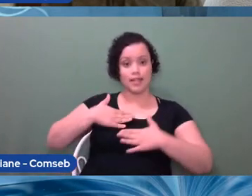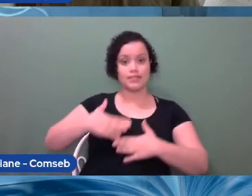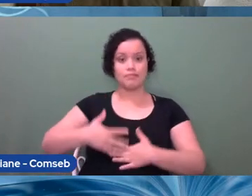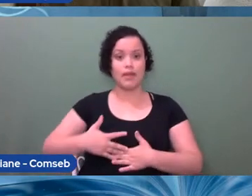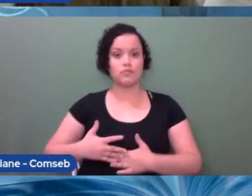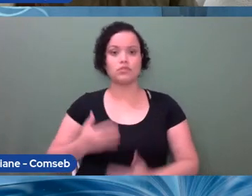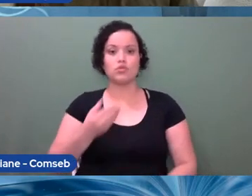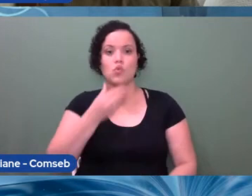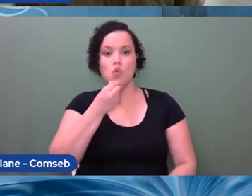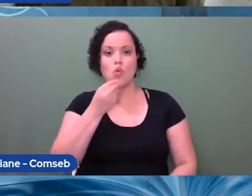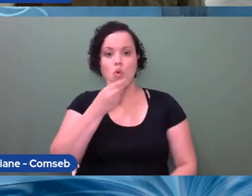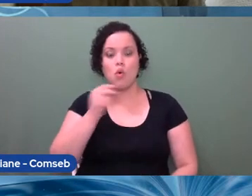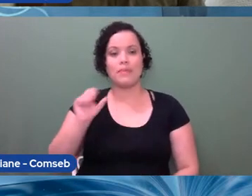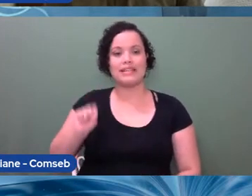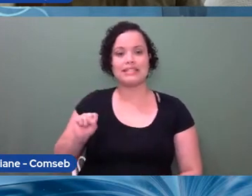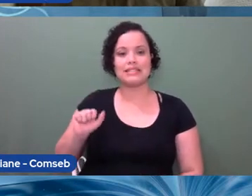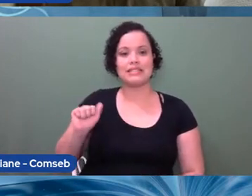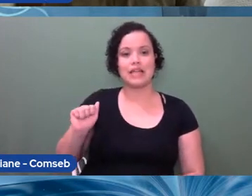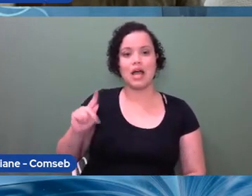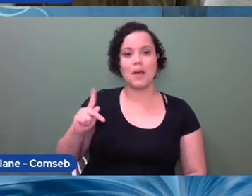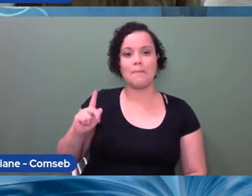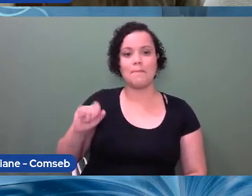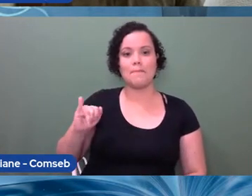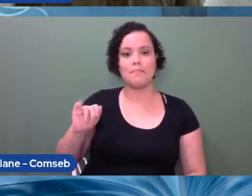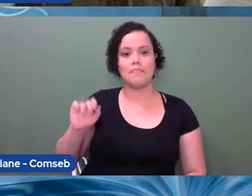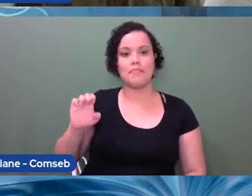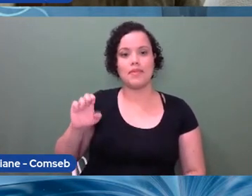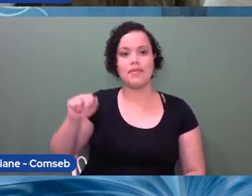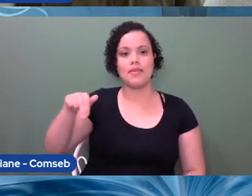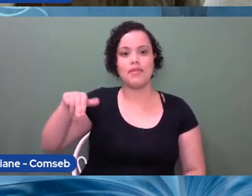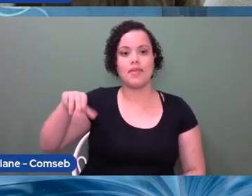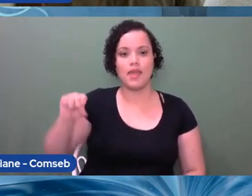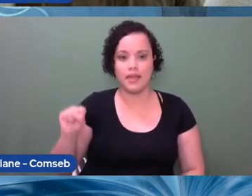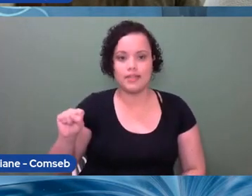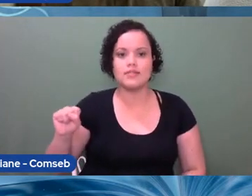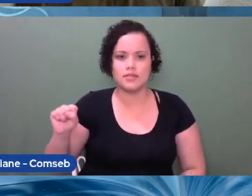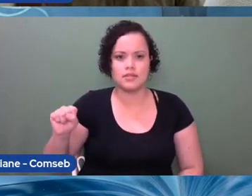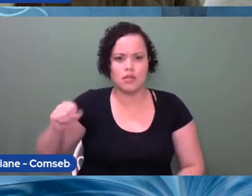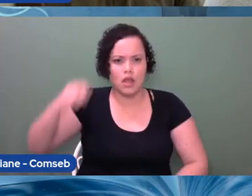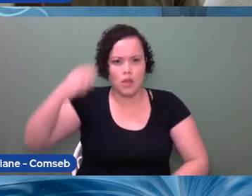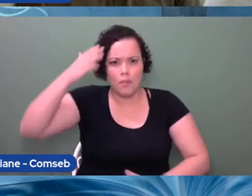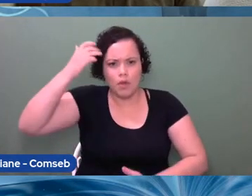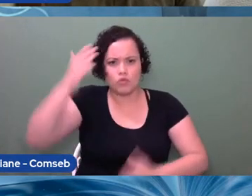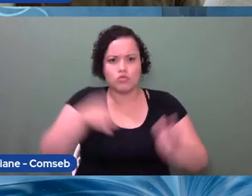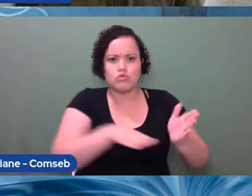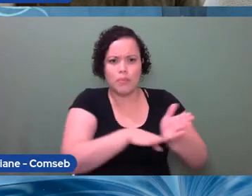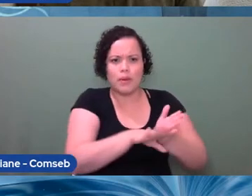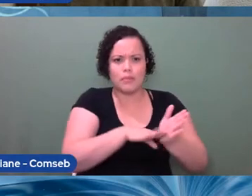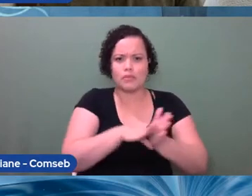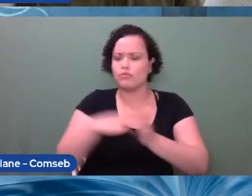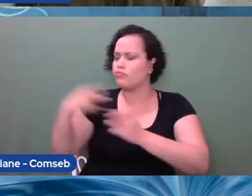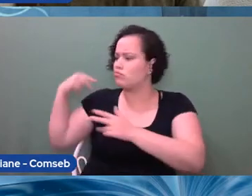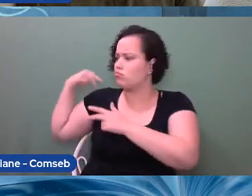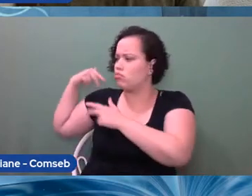espécie sapiens, tanto quanto a contribuição genética dos pais,